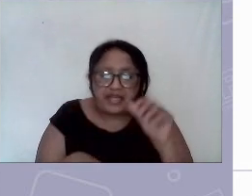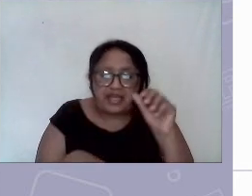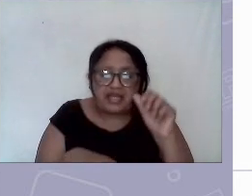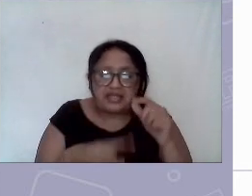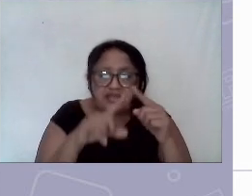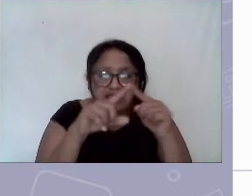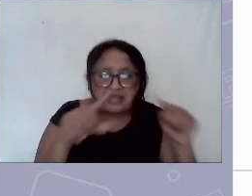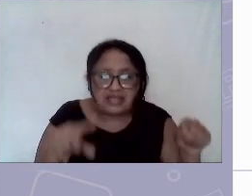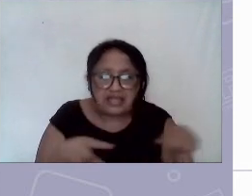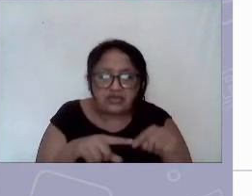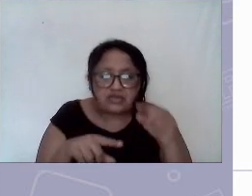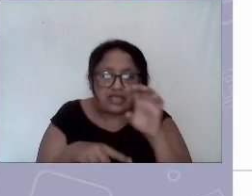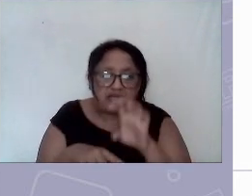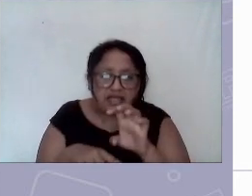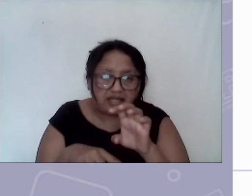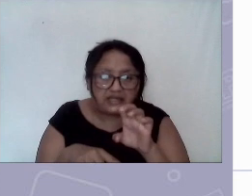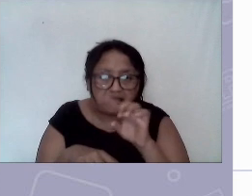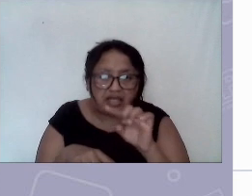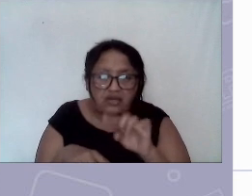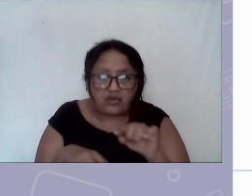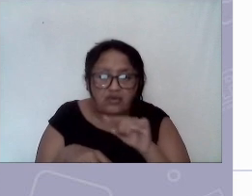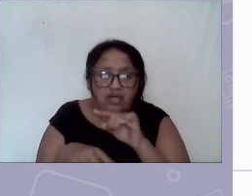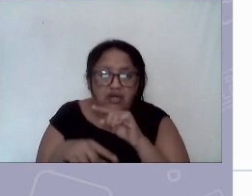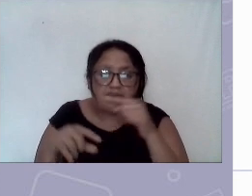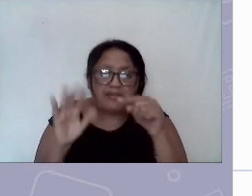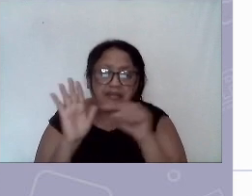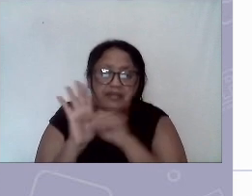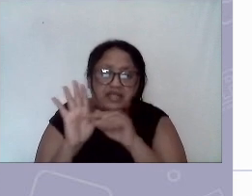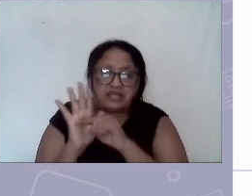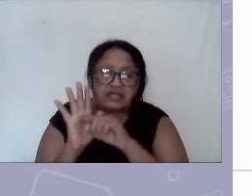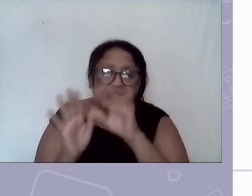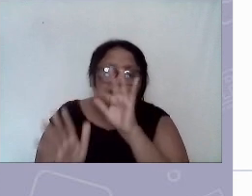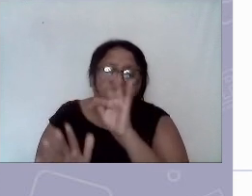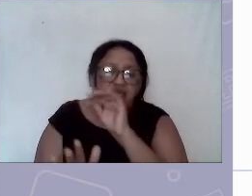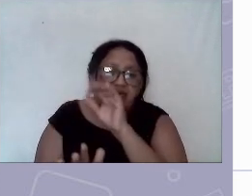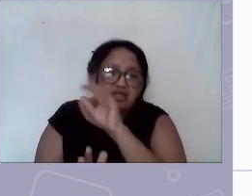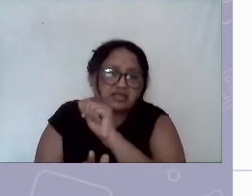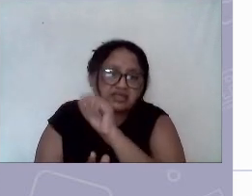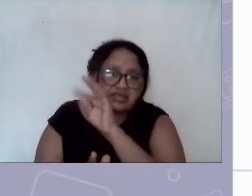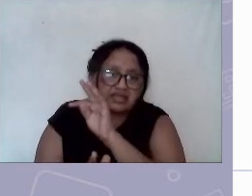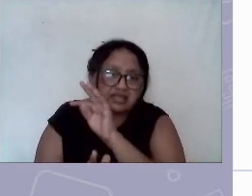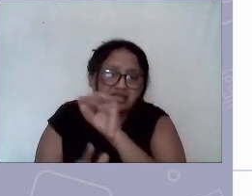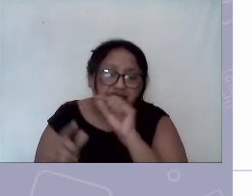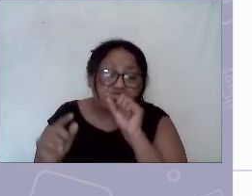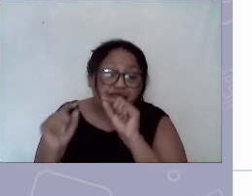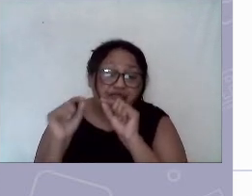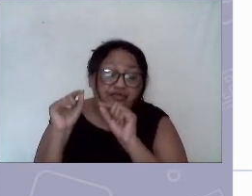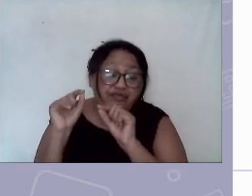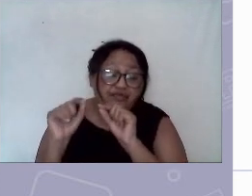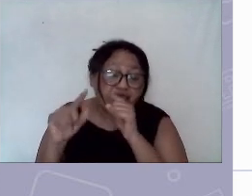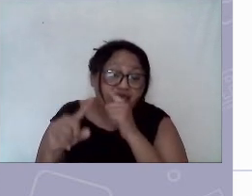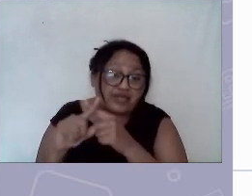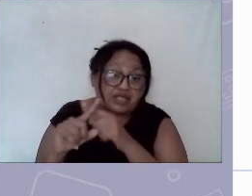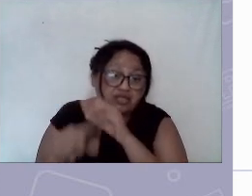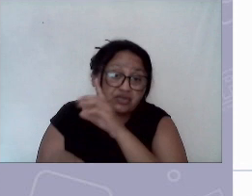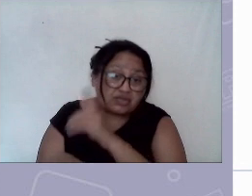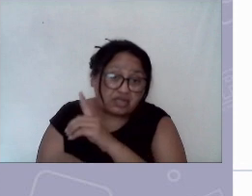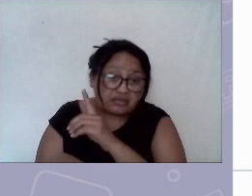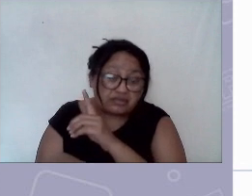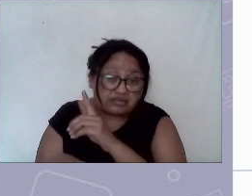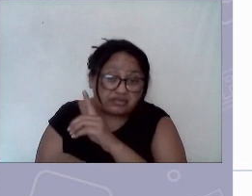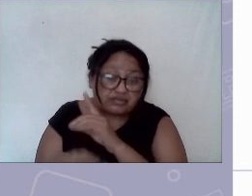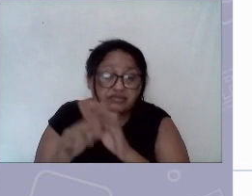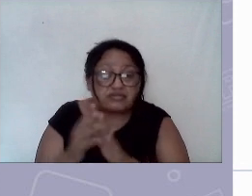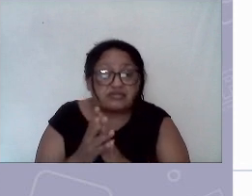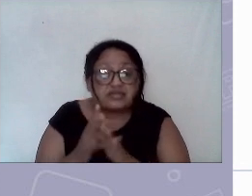é igual a menos essa força de atrito vezes a distância percorrida esse D ok esse D de W